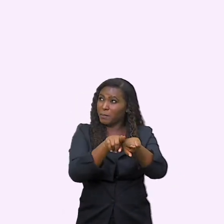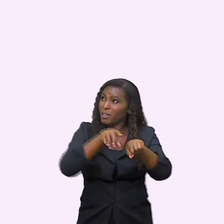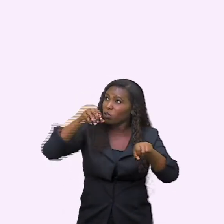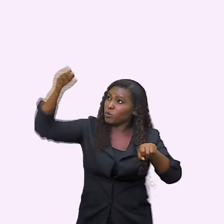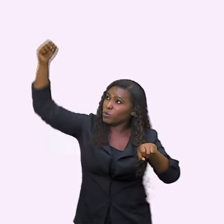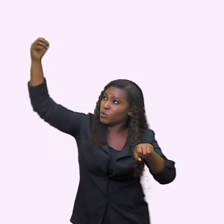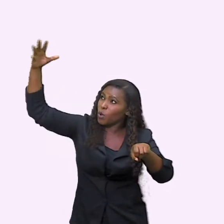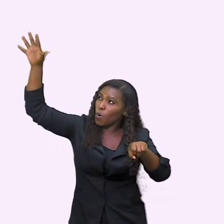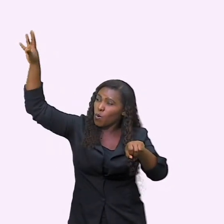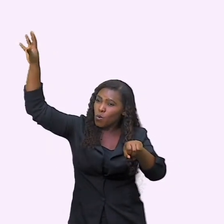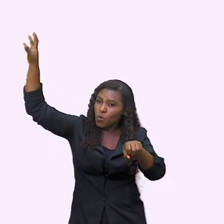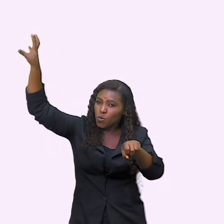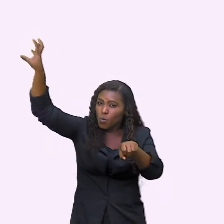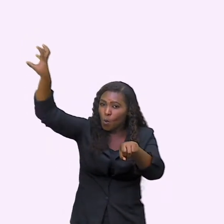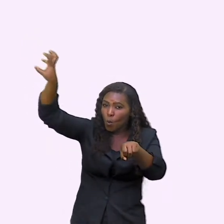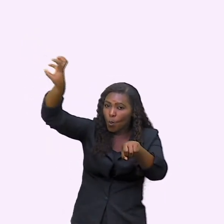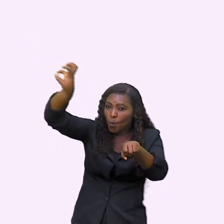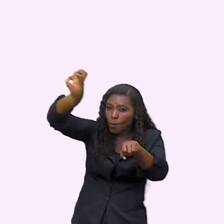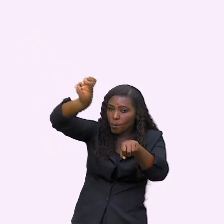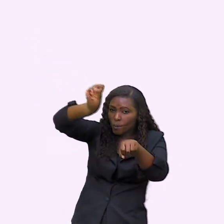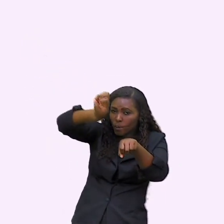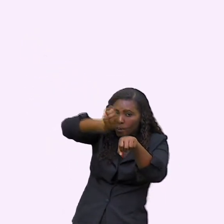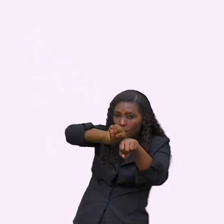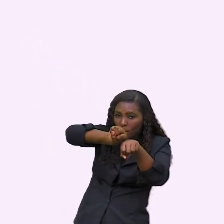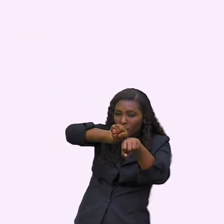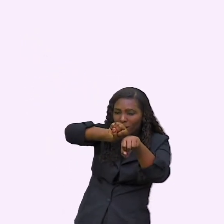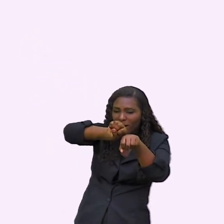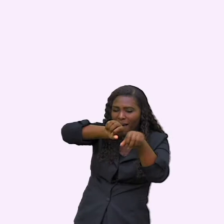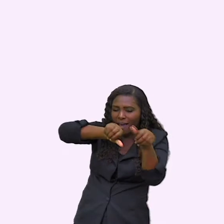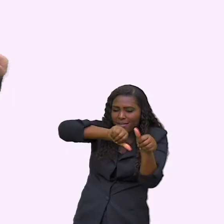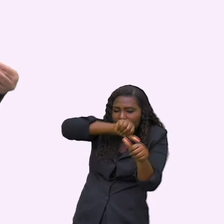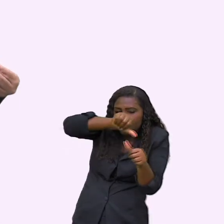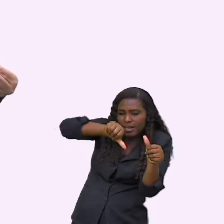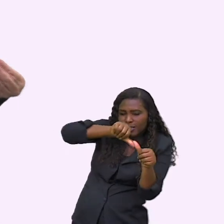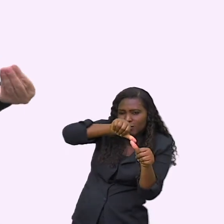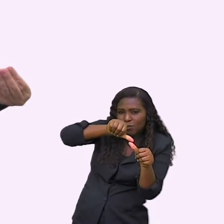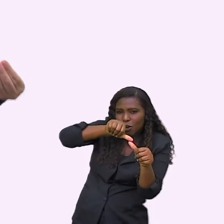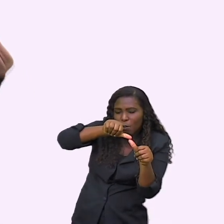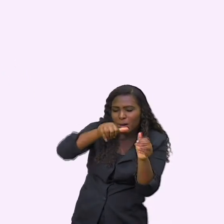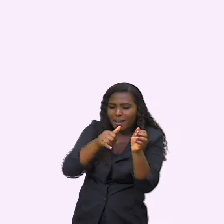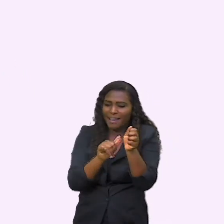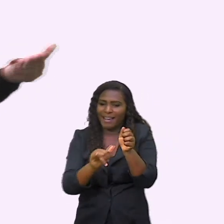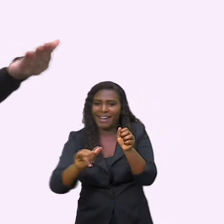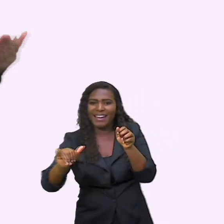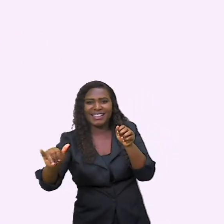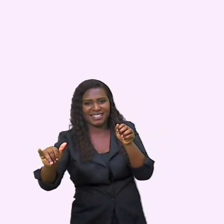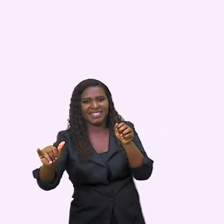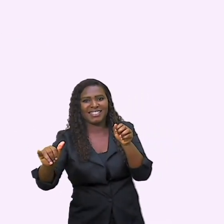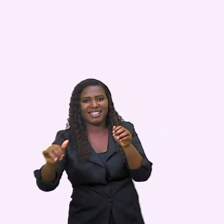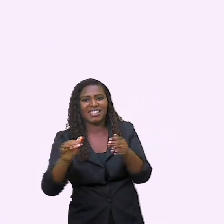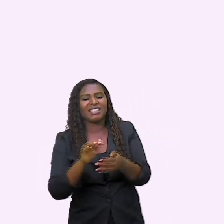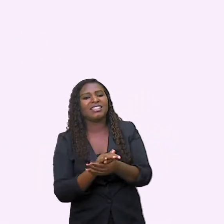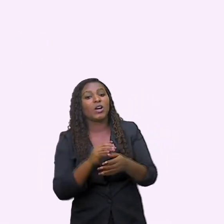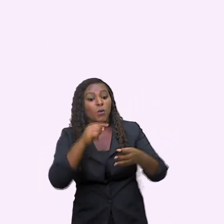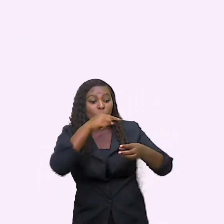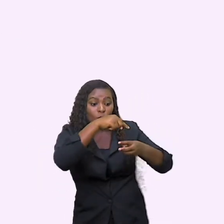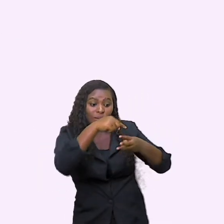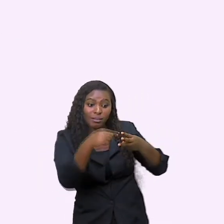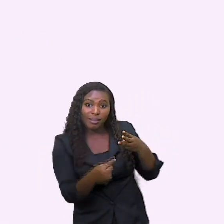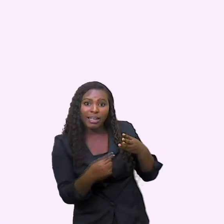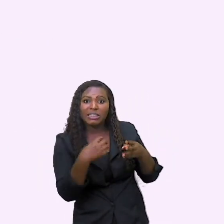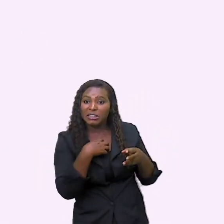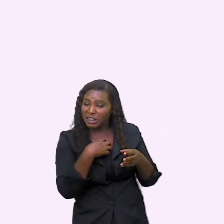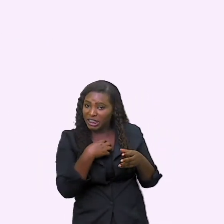solar. A luz solar, quando passa por esse todo processo, então nós temos a energia chegando nas nossas